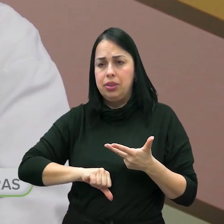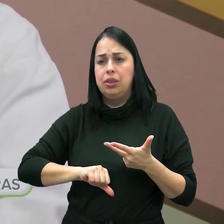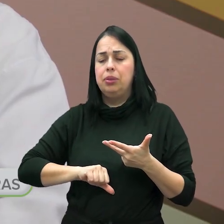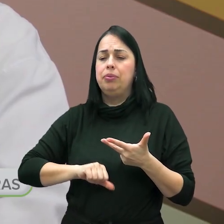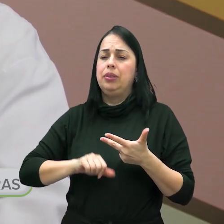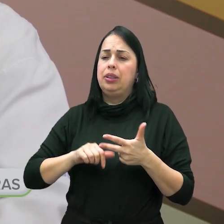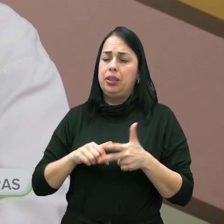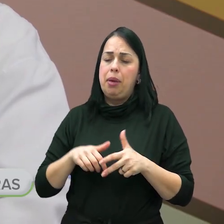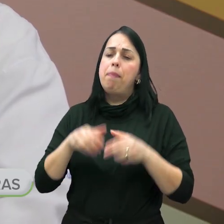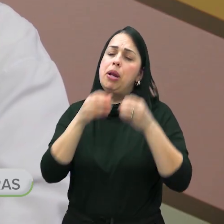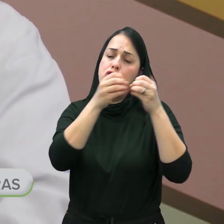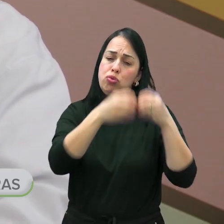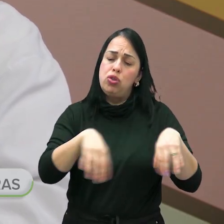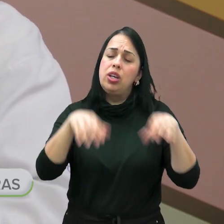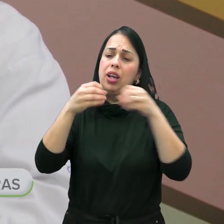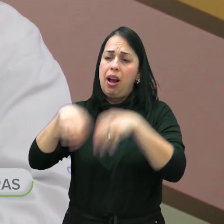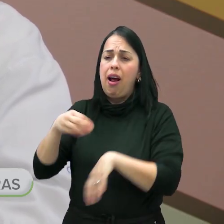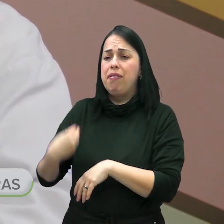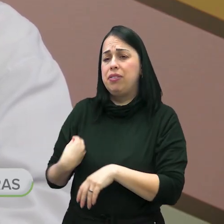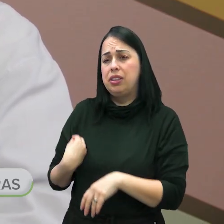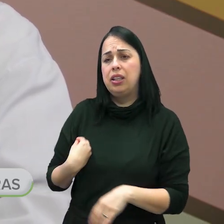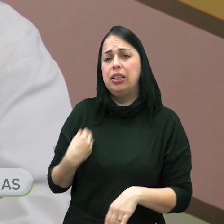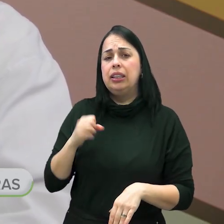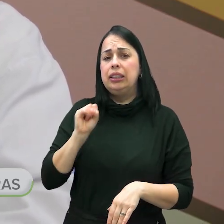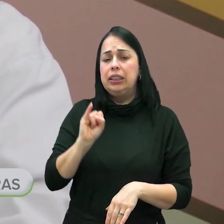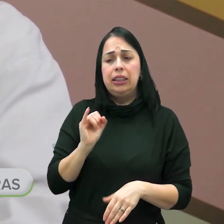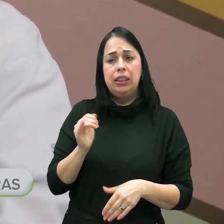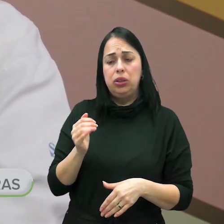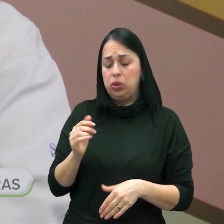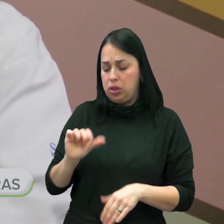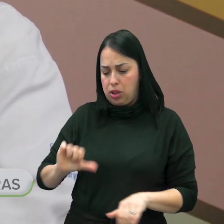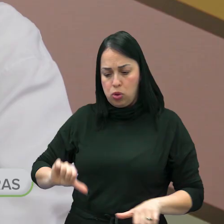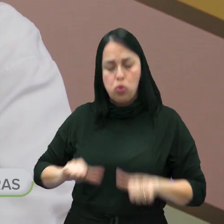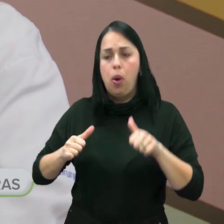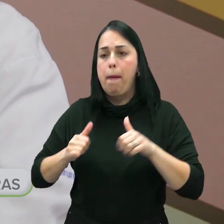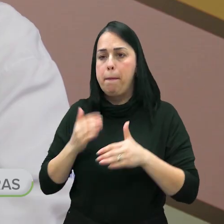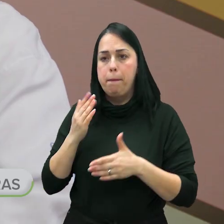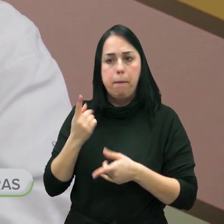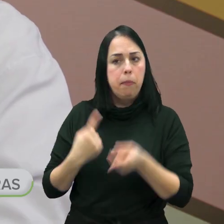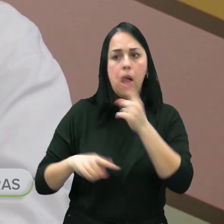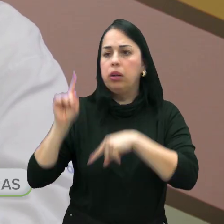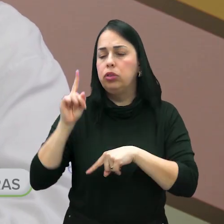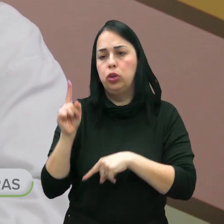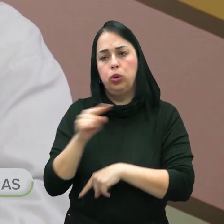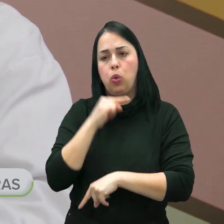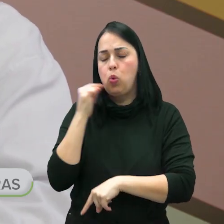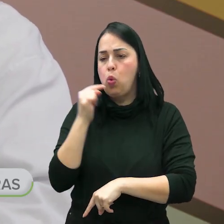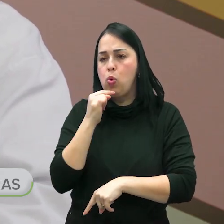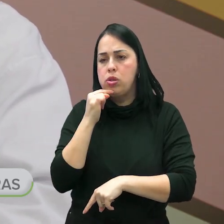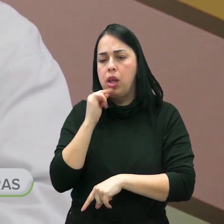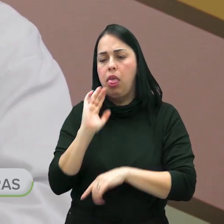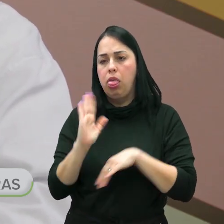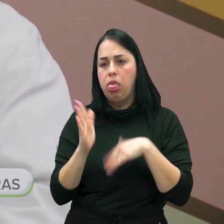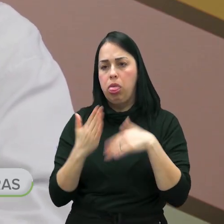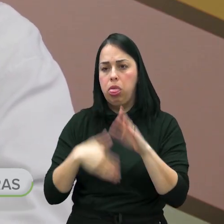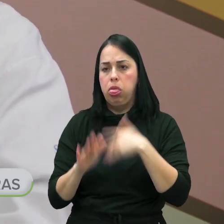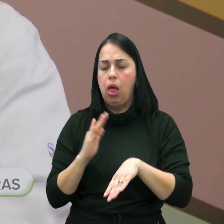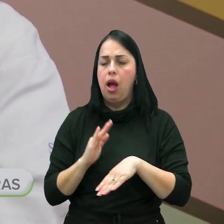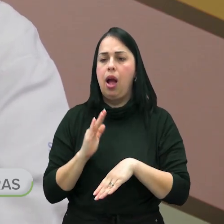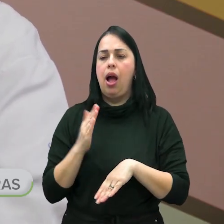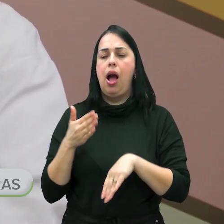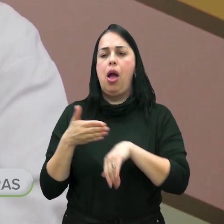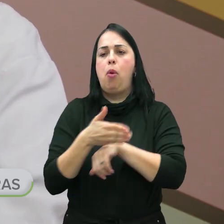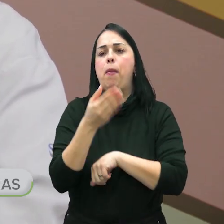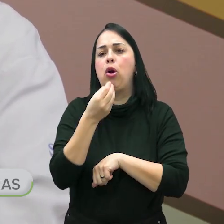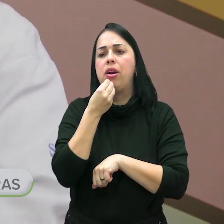repercussão em todas as esferas, né? É uma pessoa que, se não conseguir superar isso, vai ter menos chances